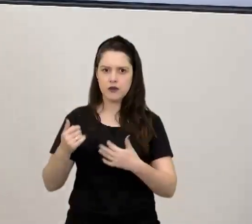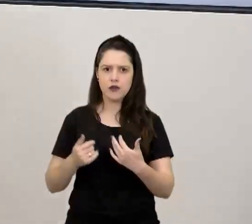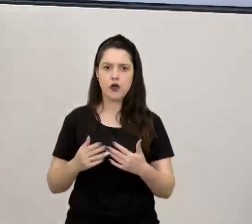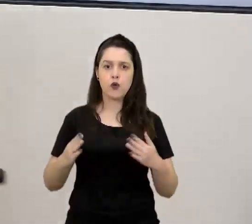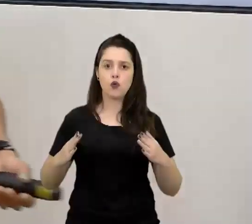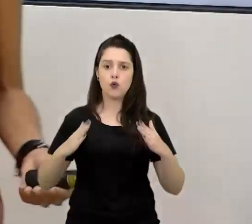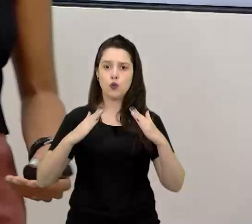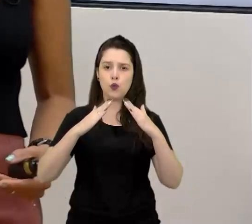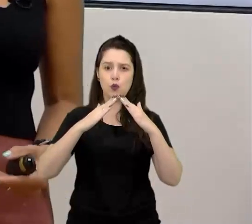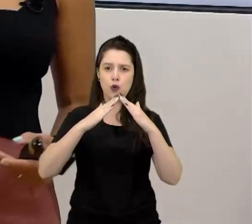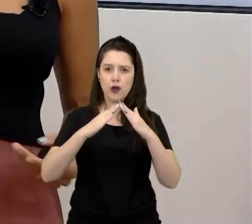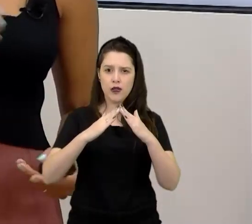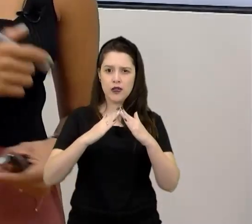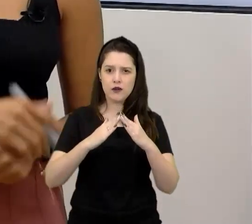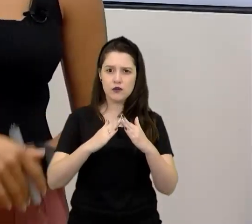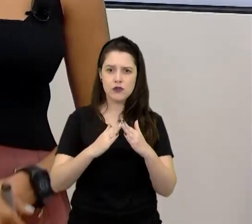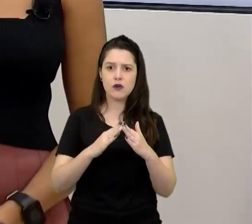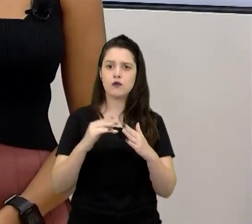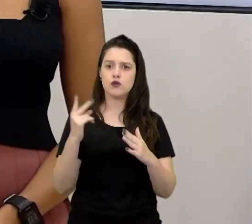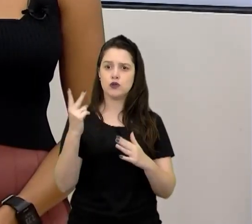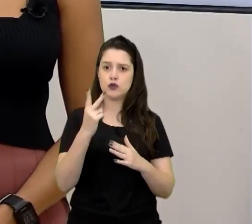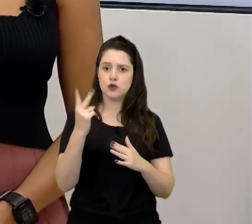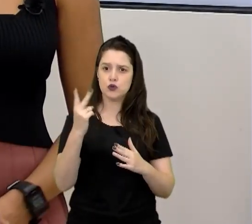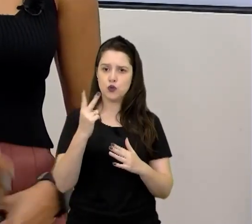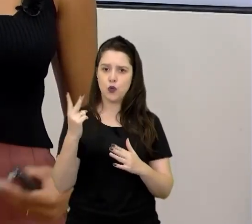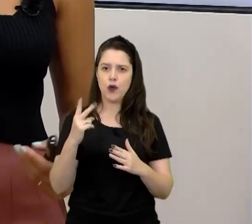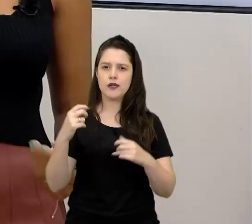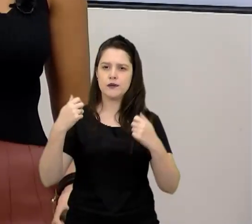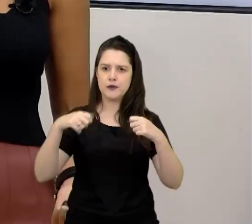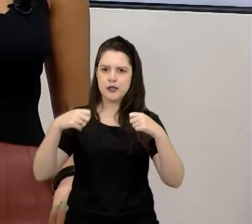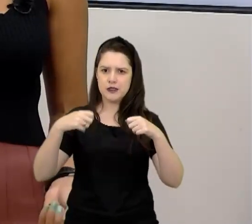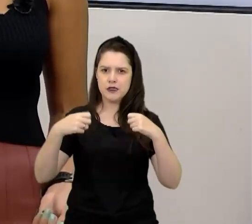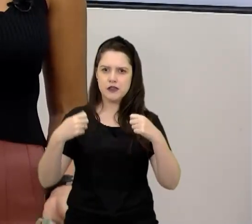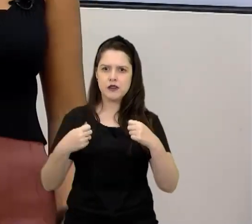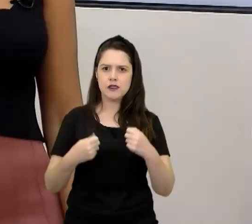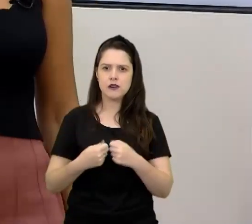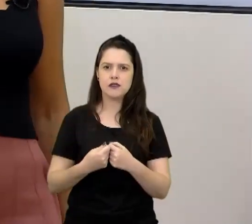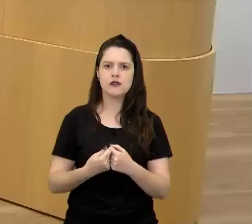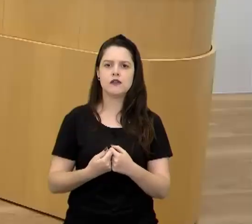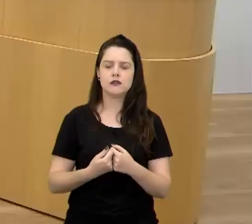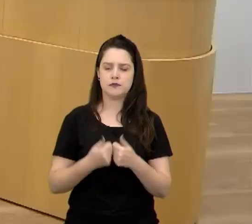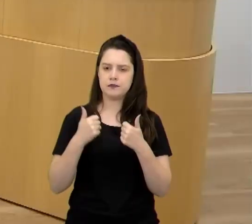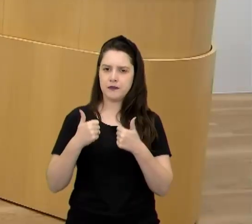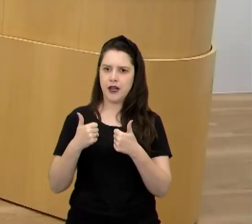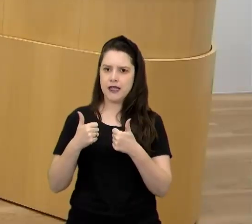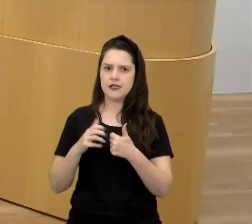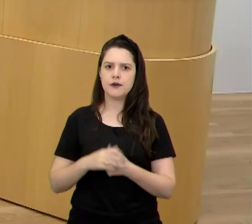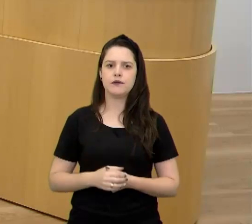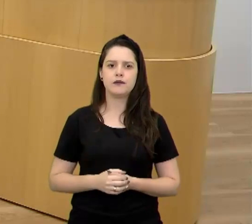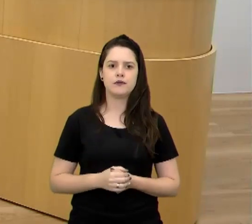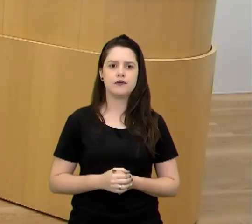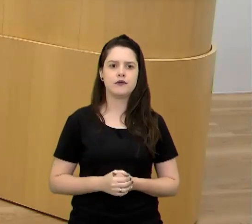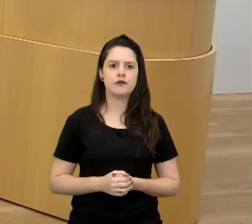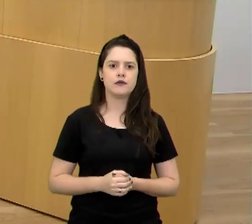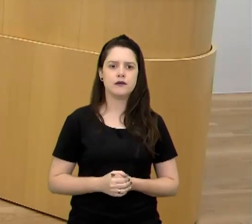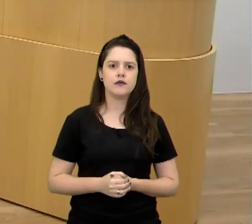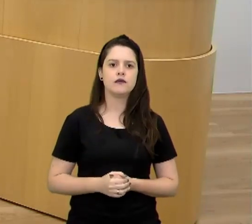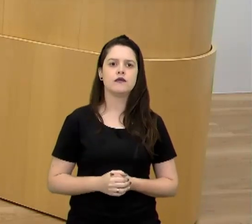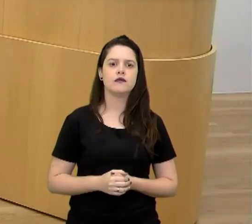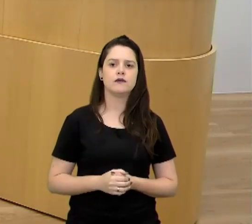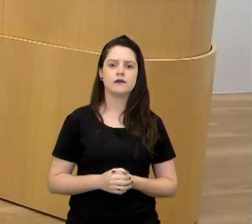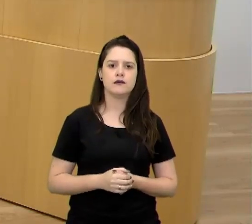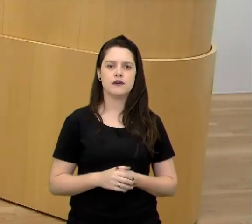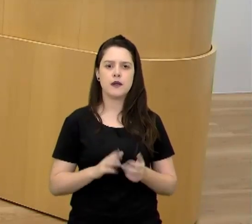caso ângulo-ângulo, porque temos dois ângulos aí congruentes. Beleza? Perfeito. Muito bom. Tem aplausos aqui para os